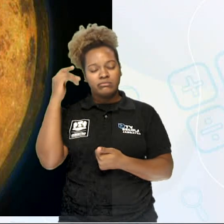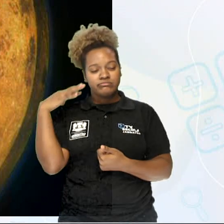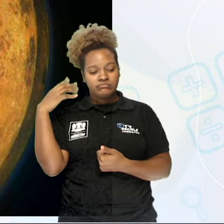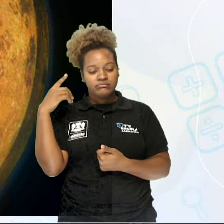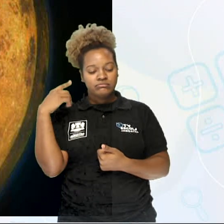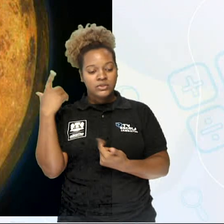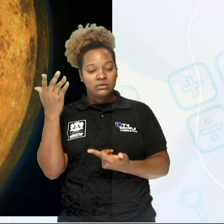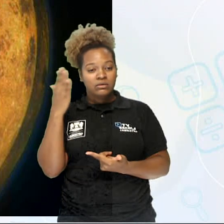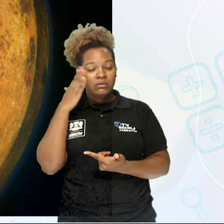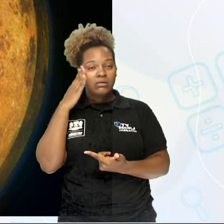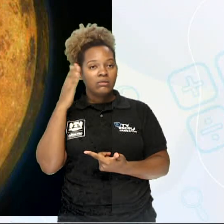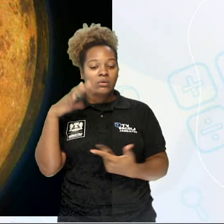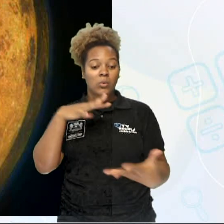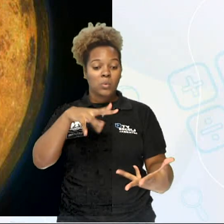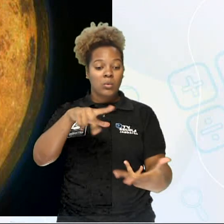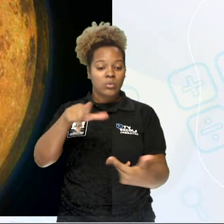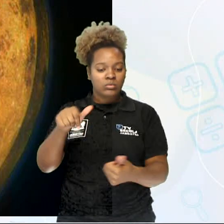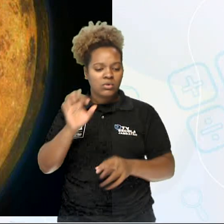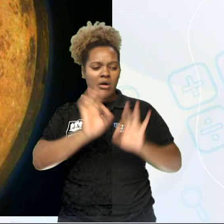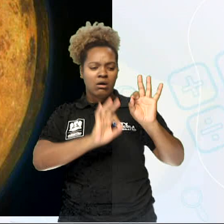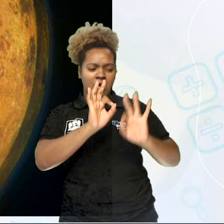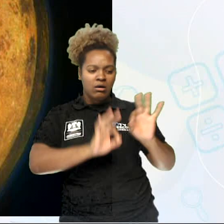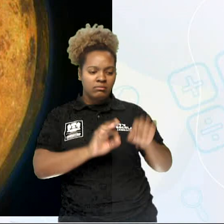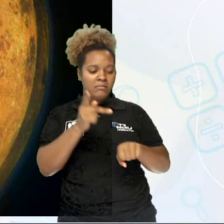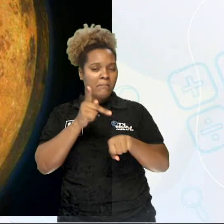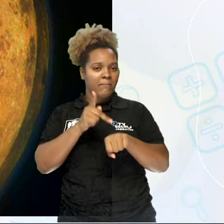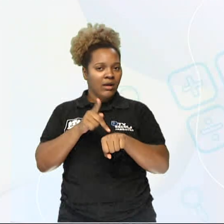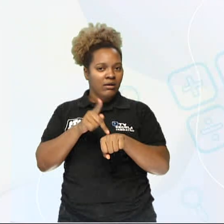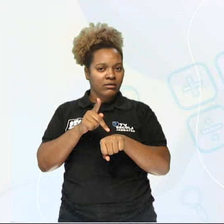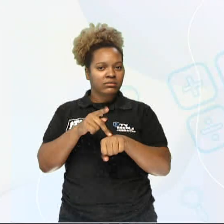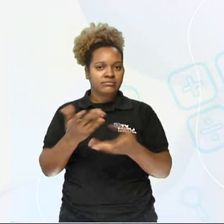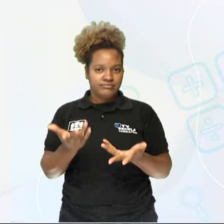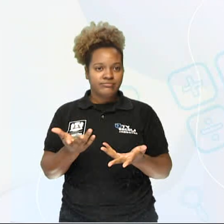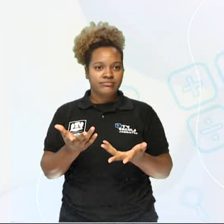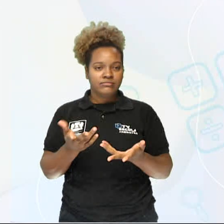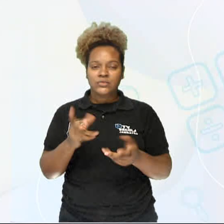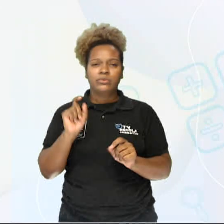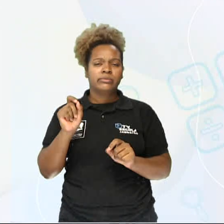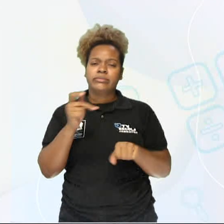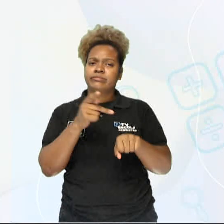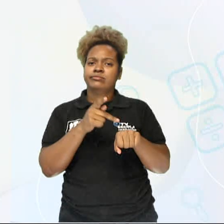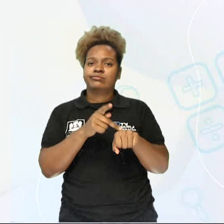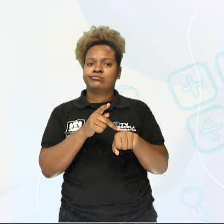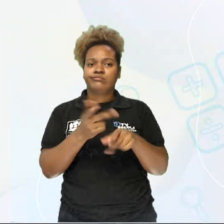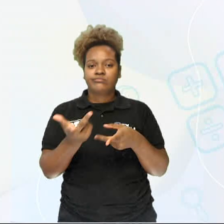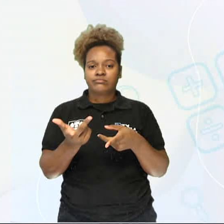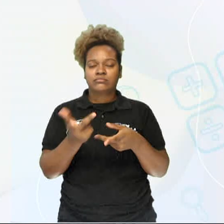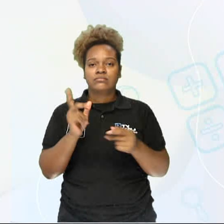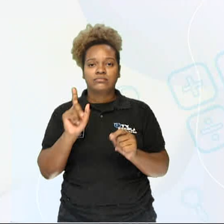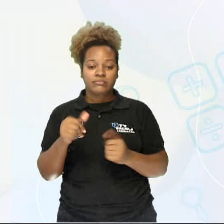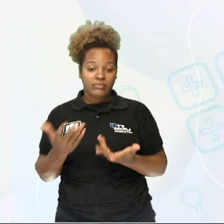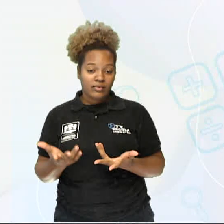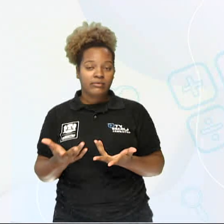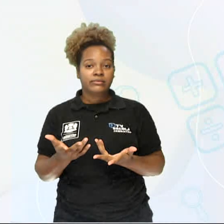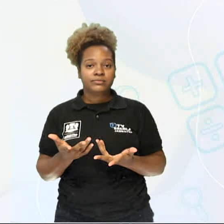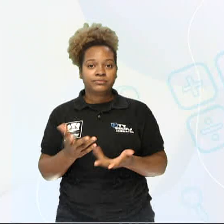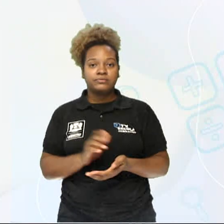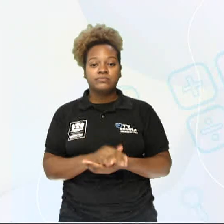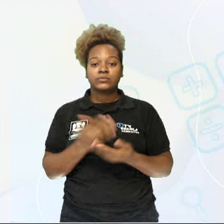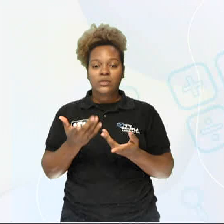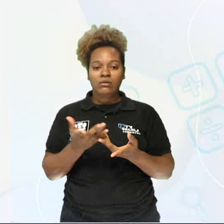nosso planeta ele é formado por rochas, ok? E o que são rochas? As rochas é